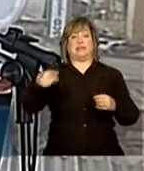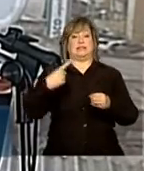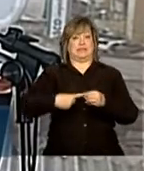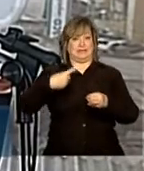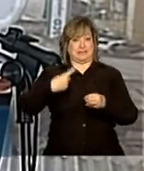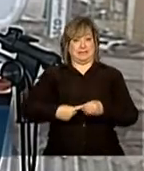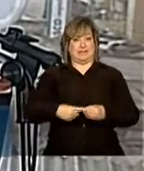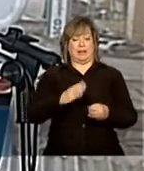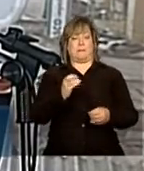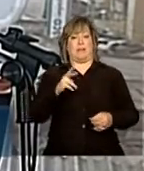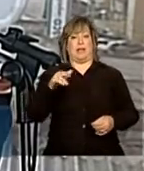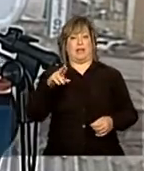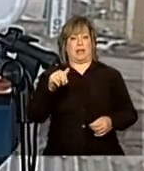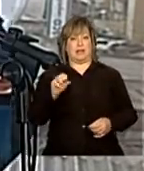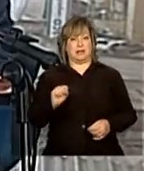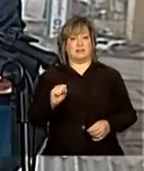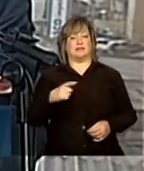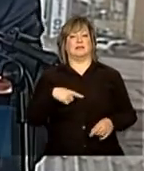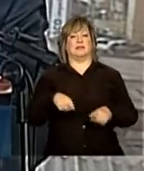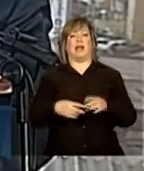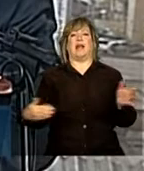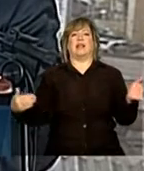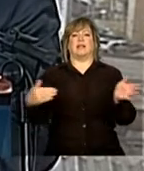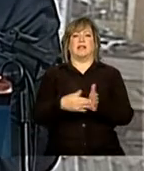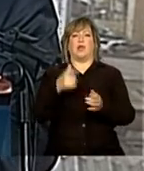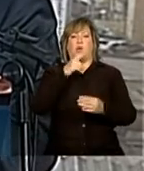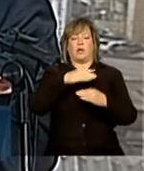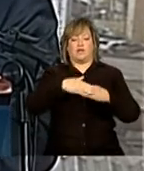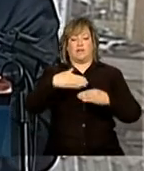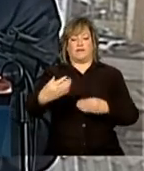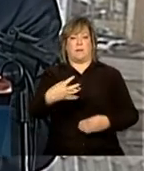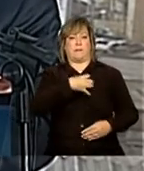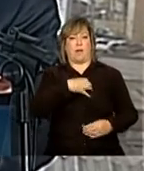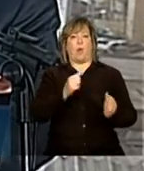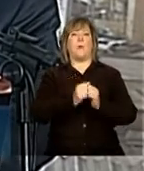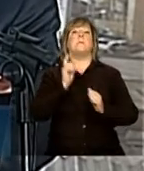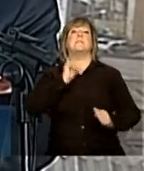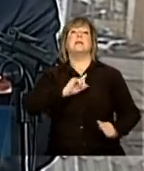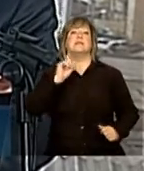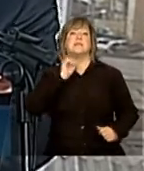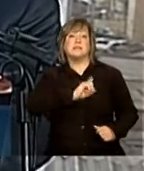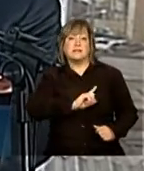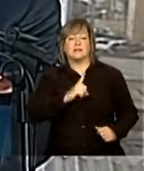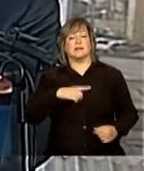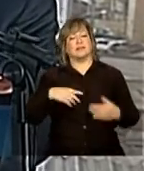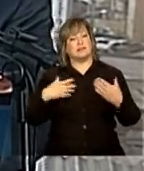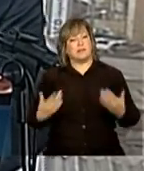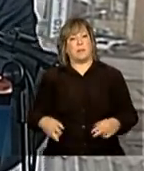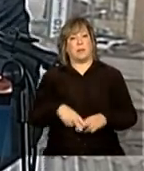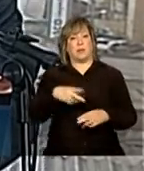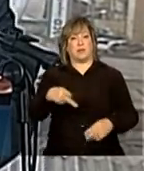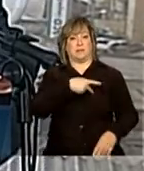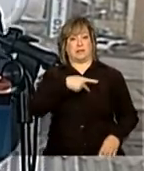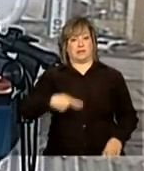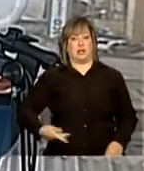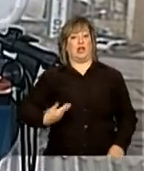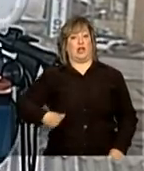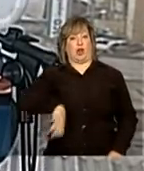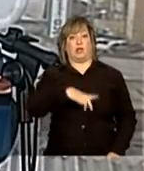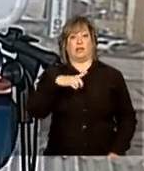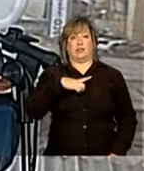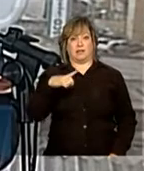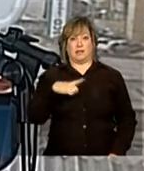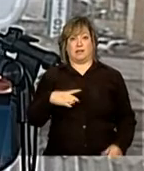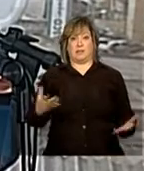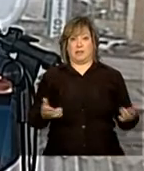de Barreira, São Desidério, indo até a divisa da Bahia com Minas Gerais. Por isso, presidenta, nós estamos aqui nesse